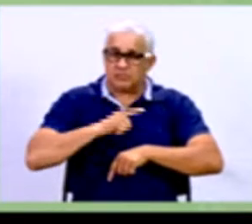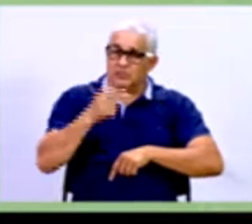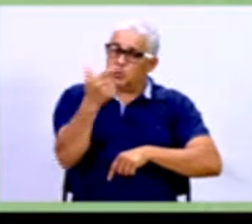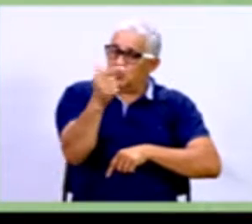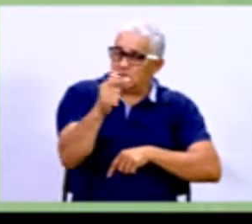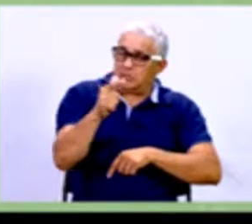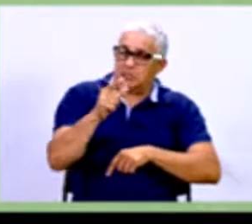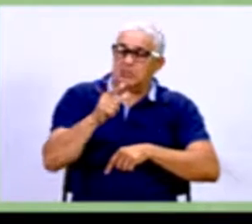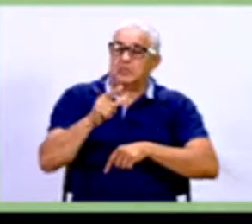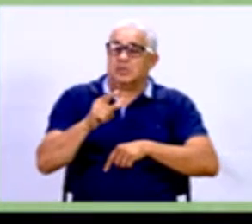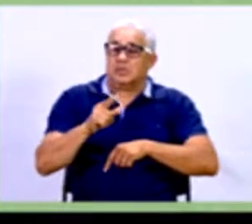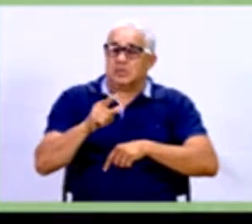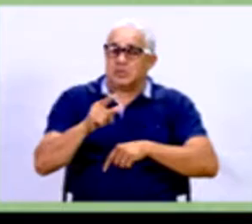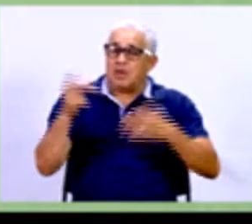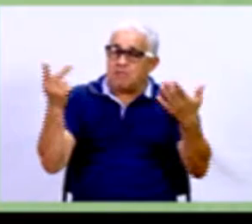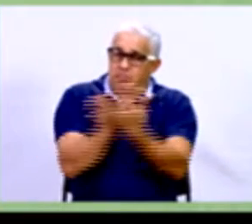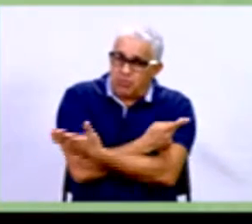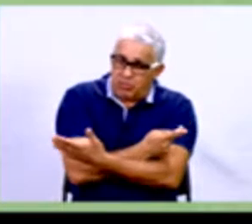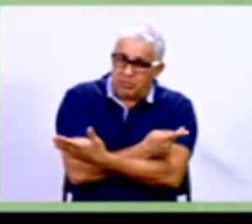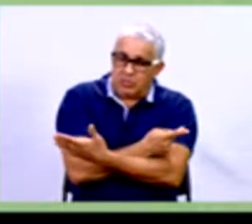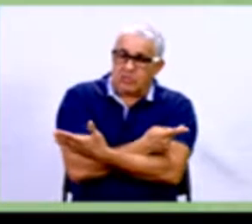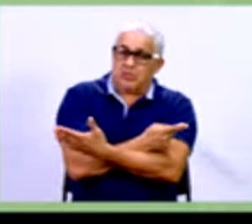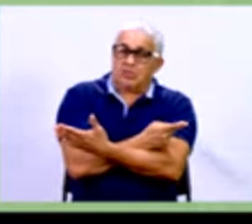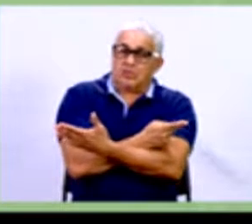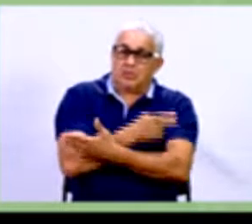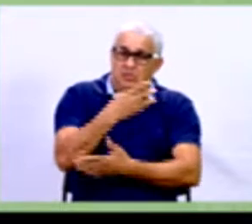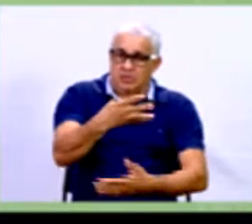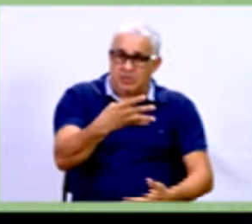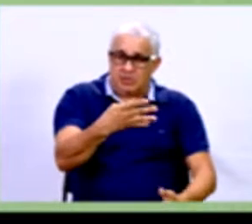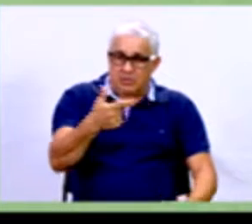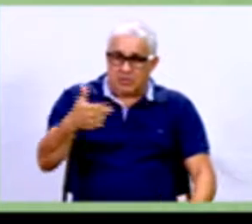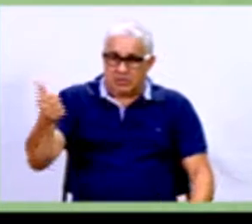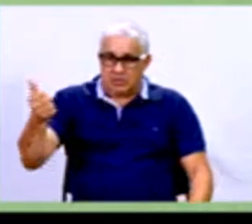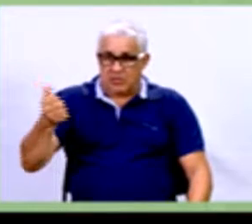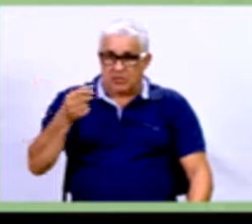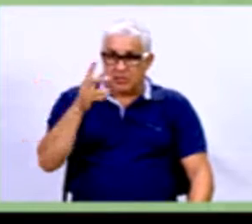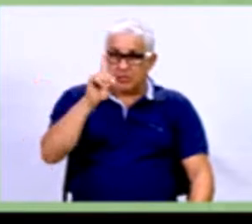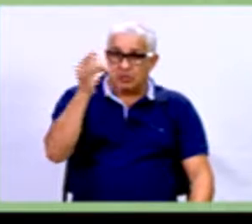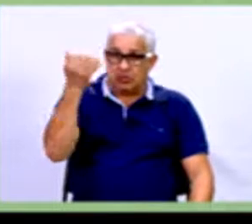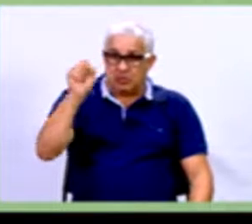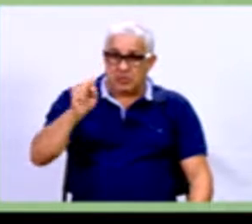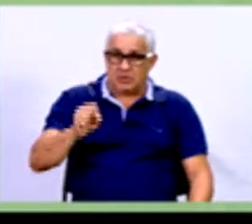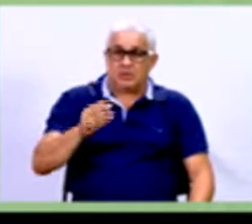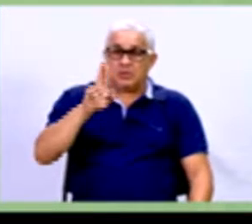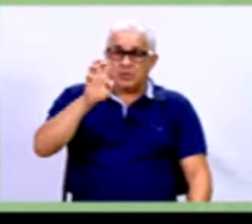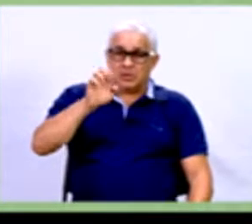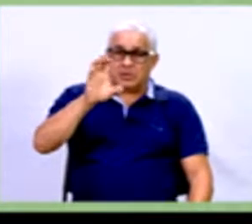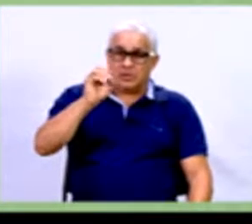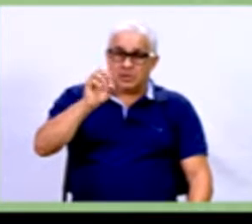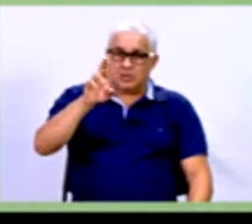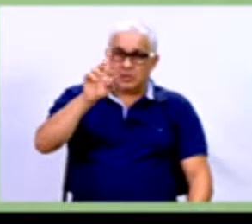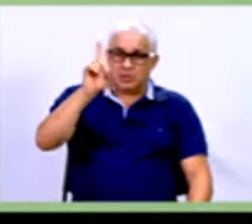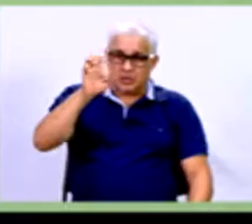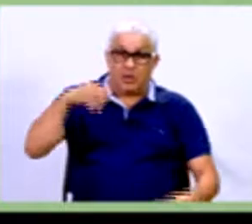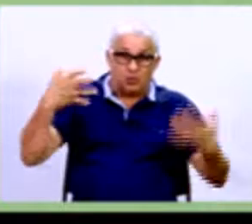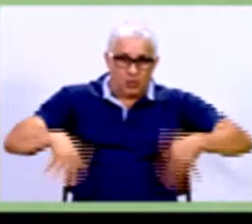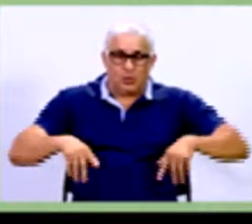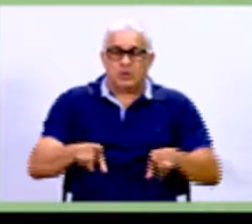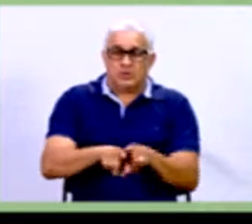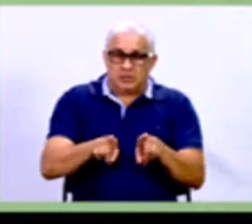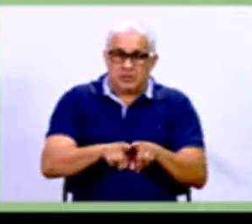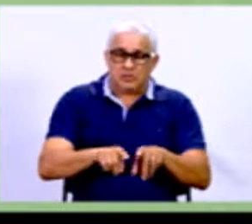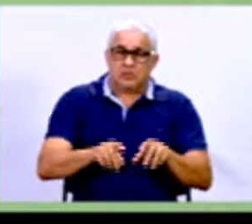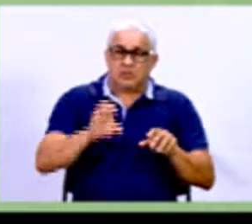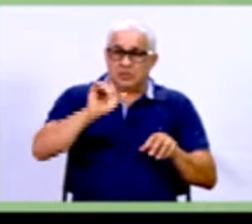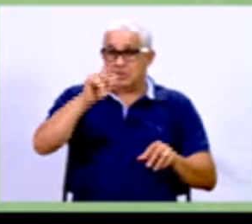O recorde é 421 dias. Então, a CIPA costuma passar essas informações e também dá a obrigatoriedade